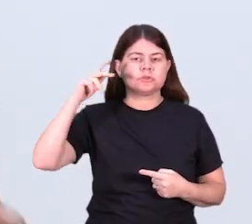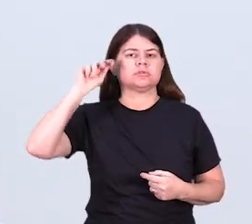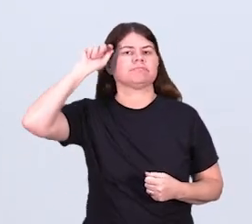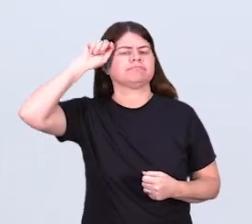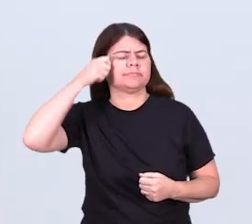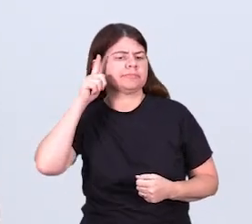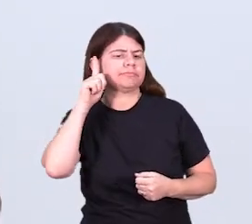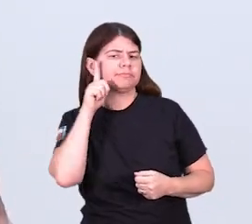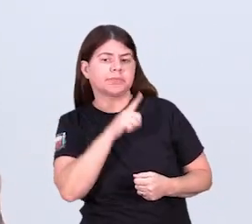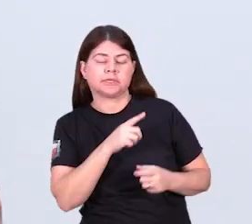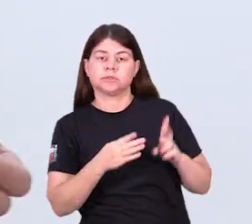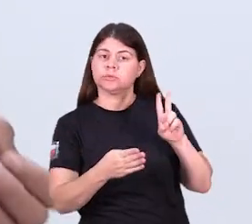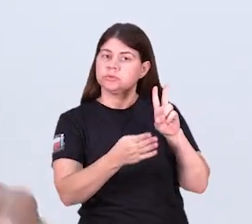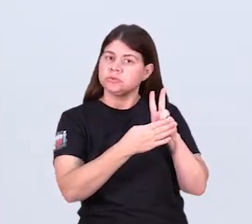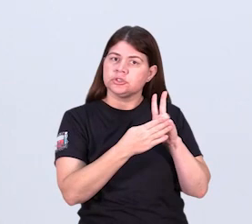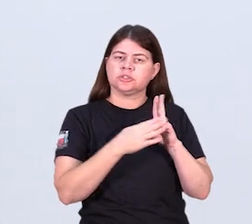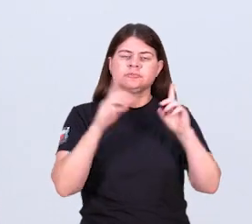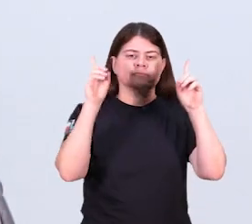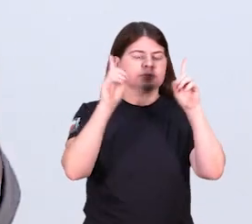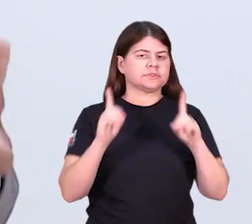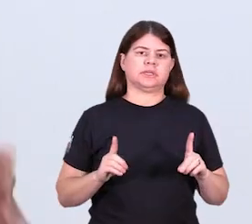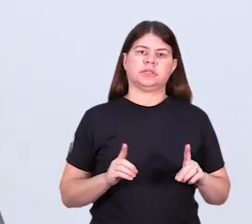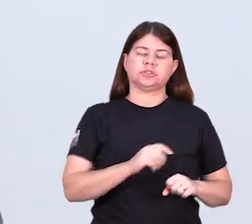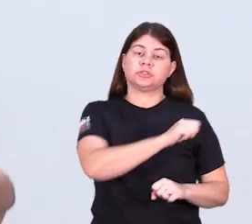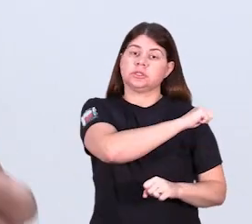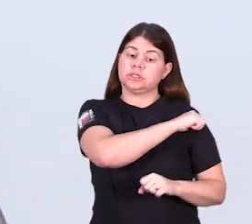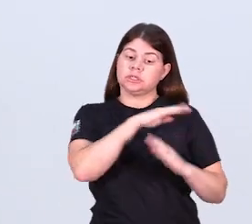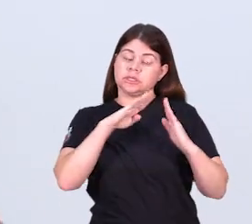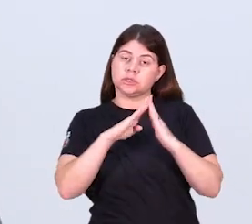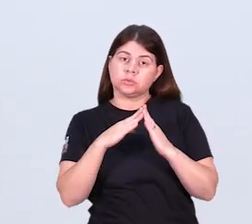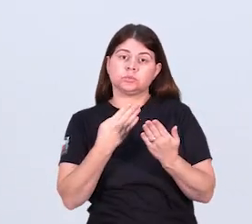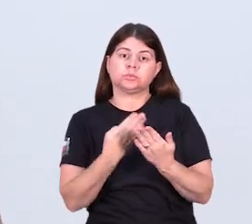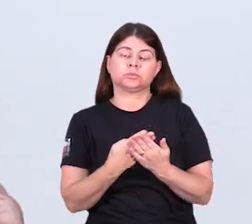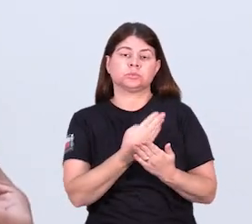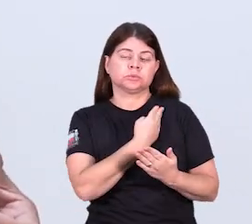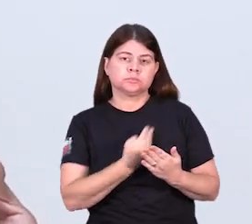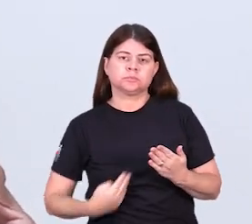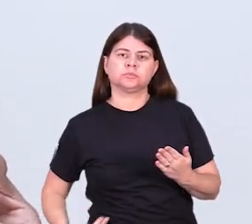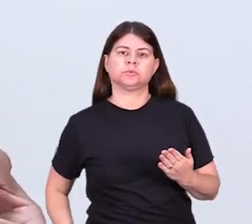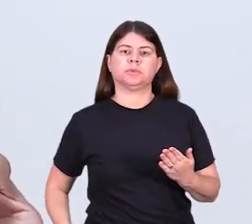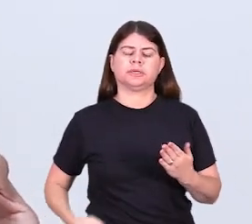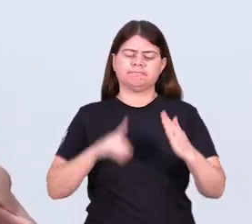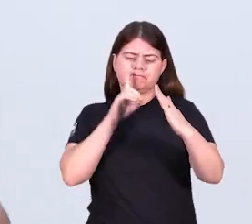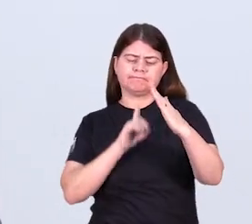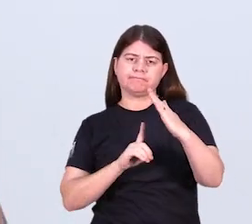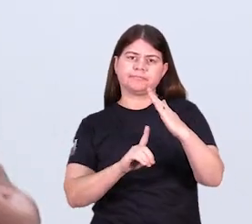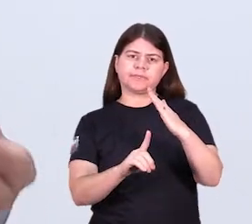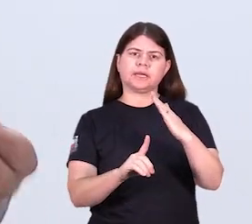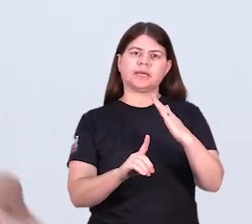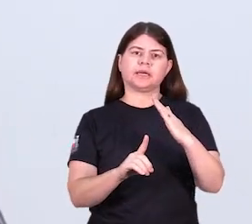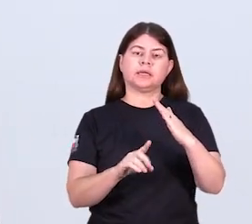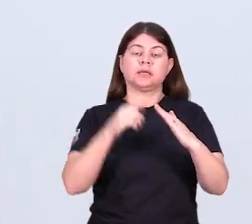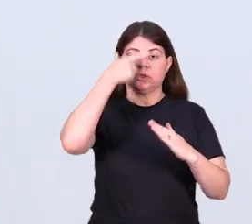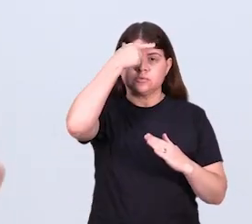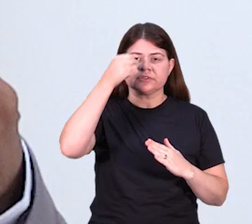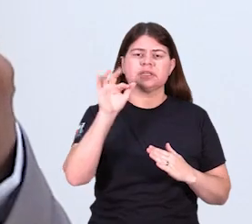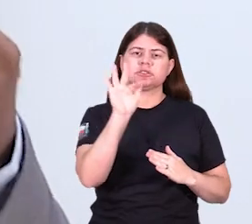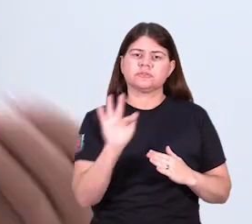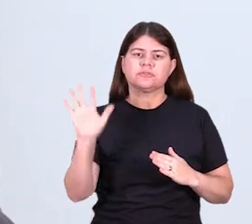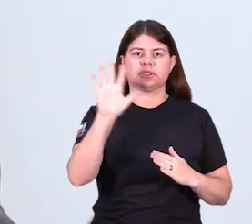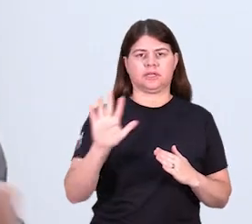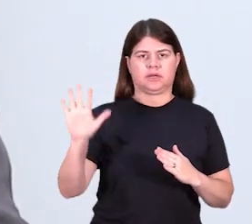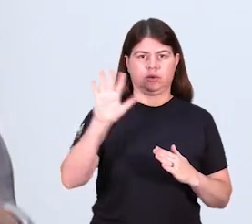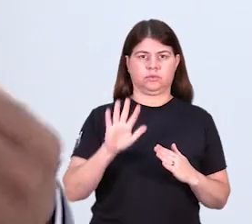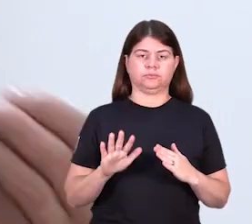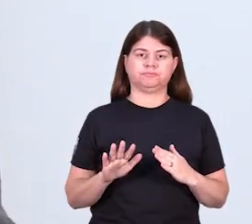pardo, indígenas, pessoas com deficiência e alunos de escola pública em instituições federais de ensino.